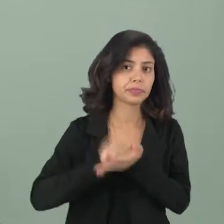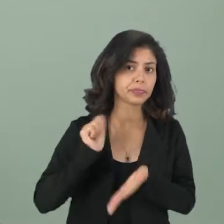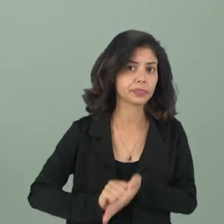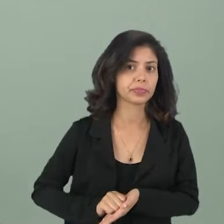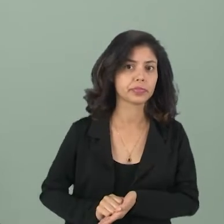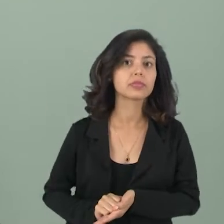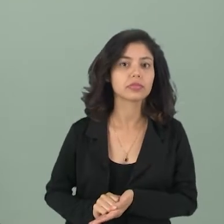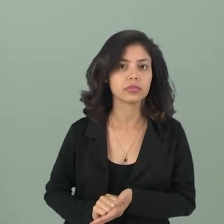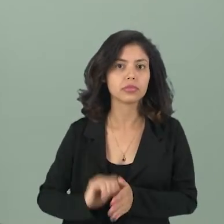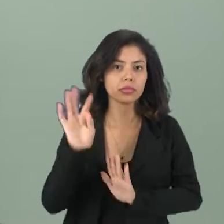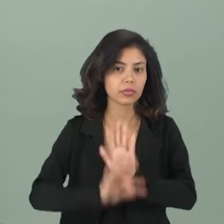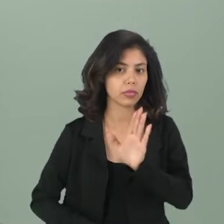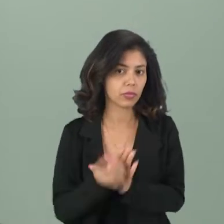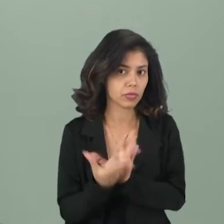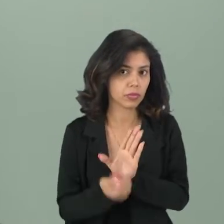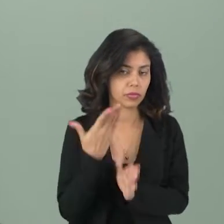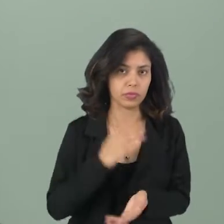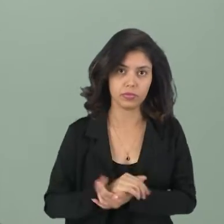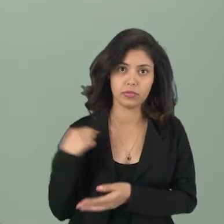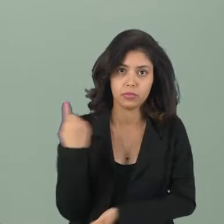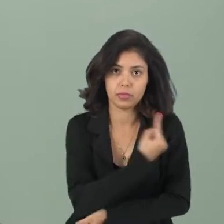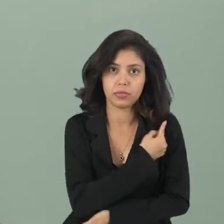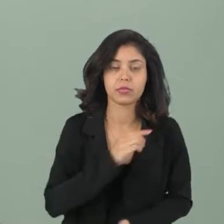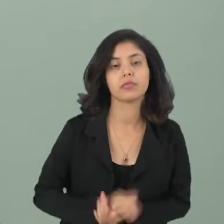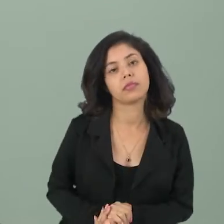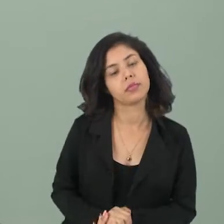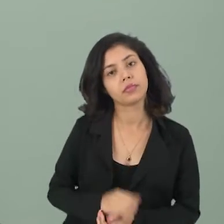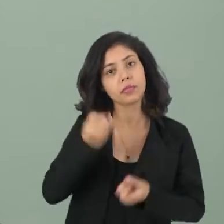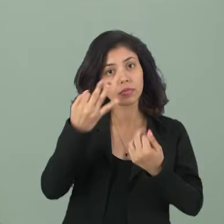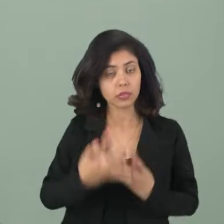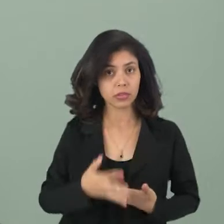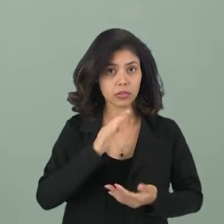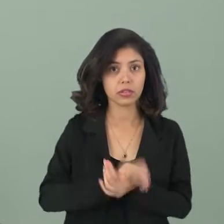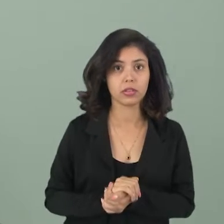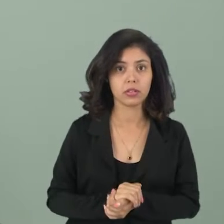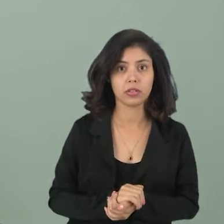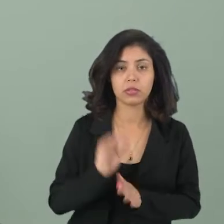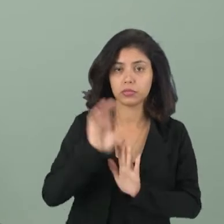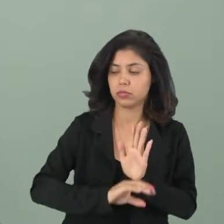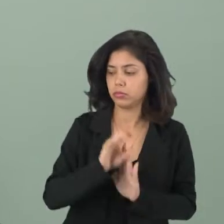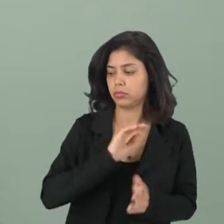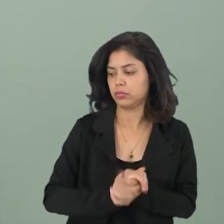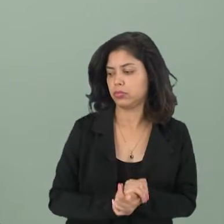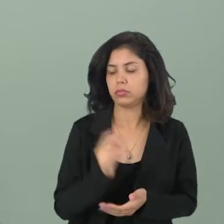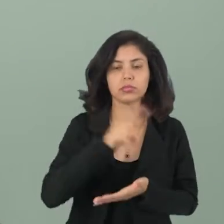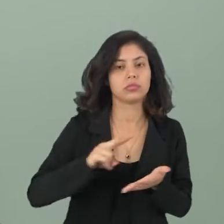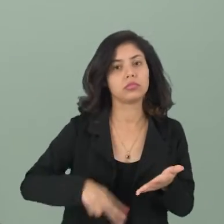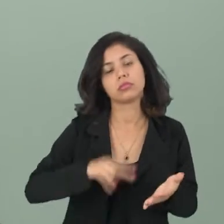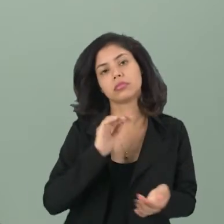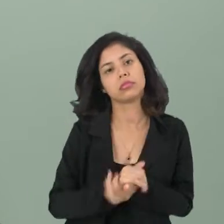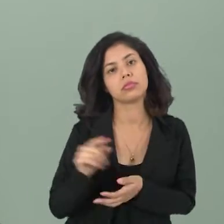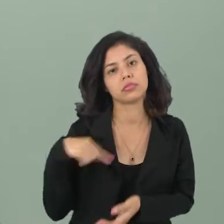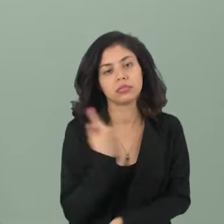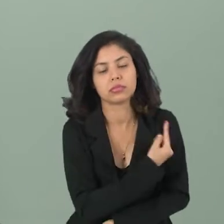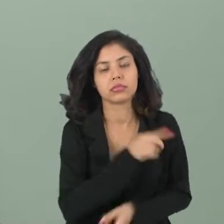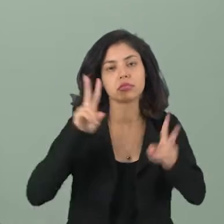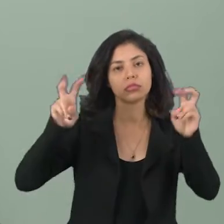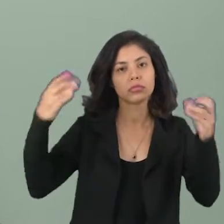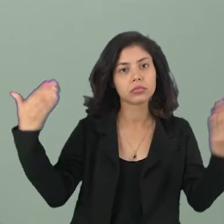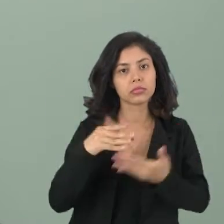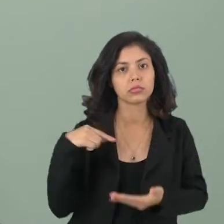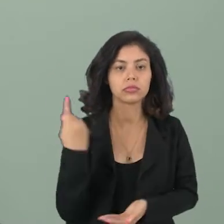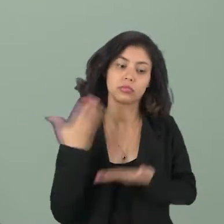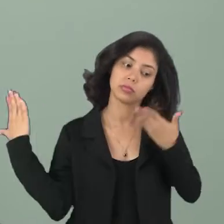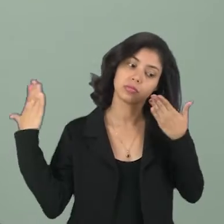escrita na produção textual hoje nós vamos aí falar da competência leitora tão assim galerinha nosso tema de hoje